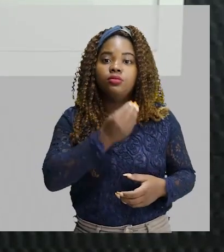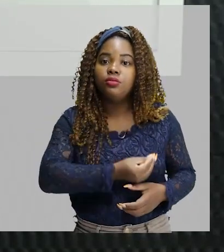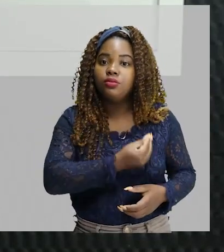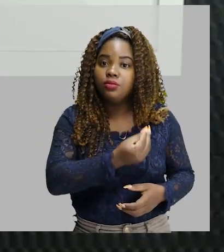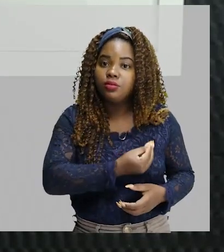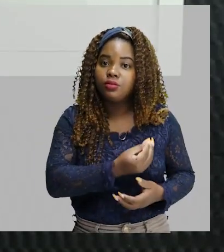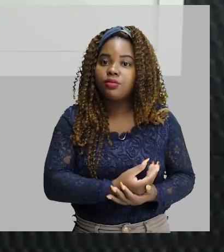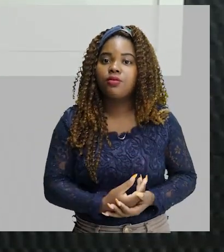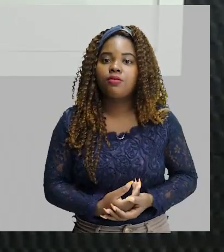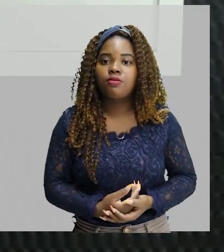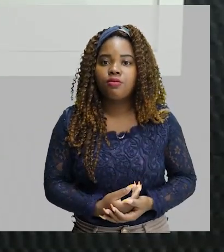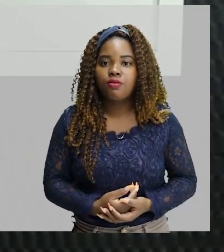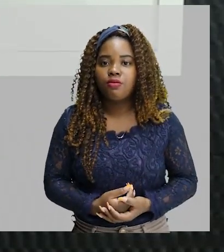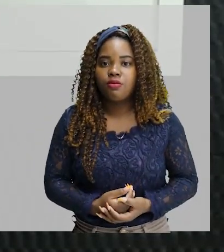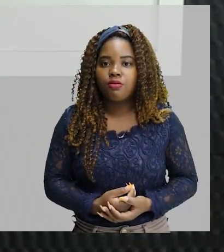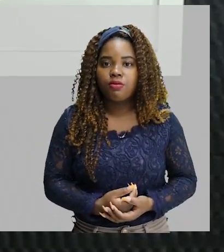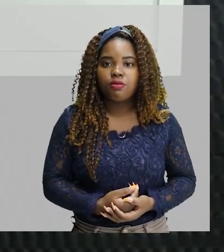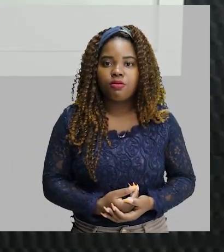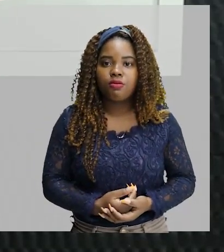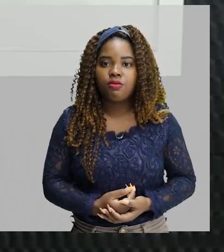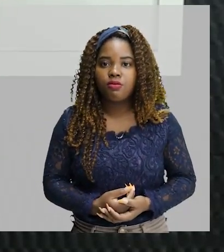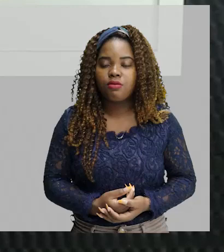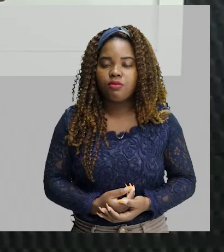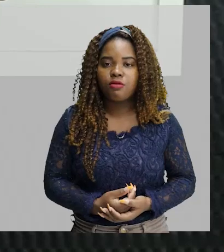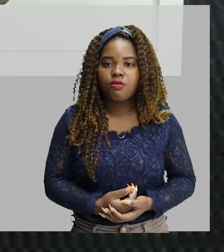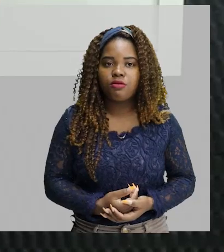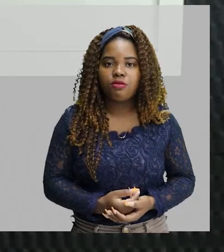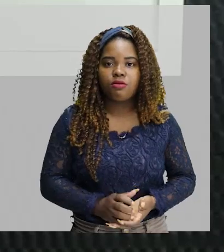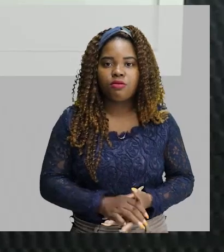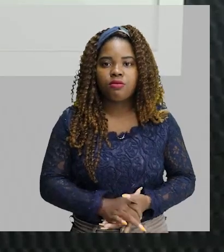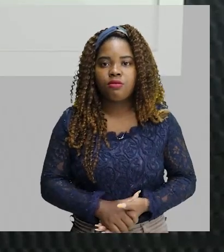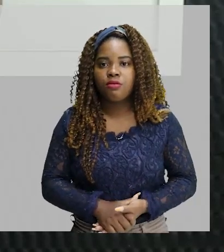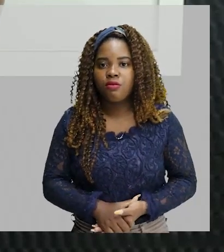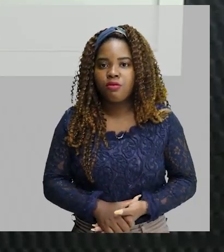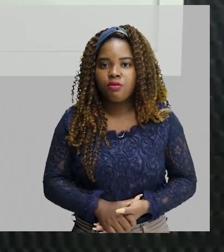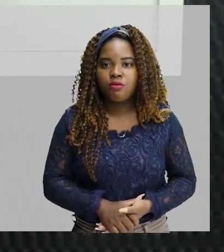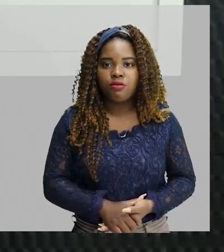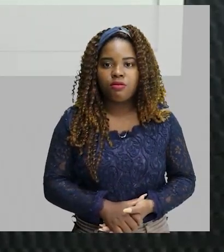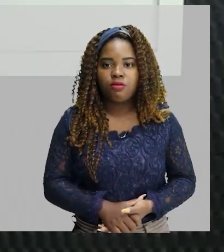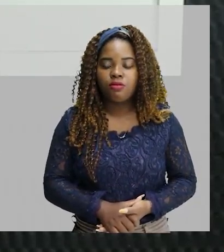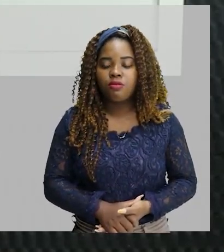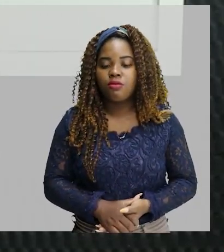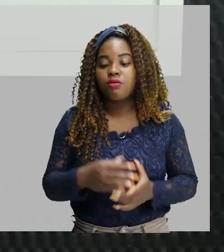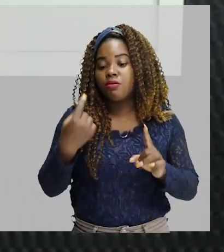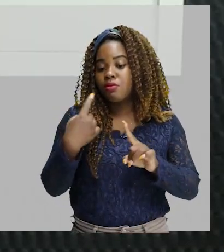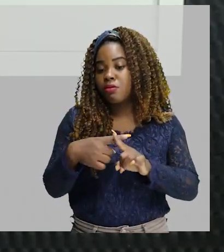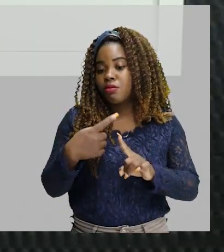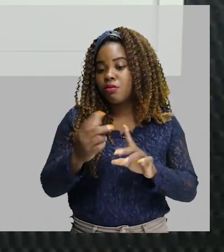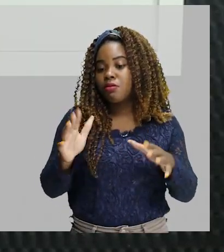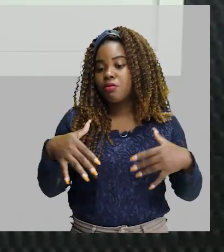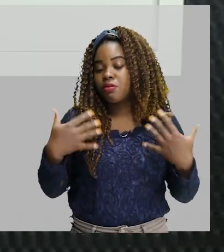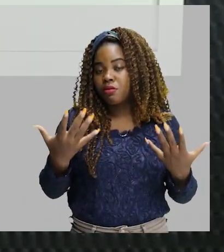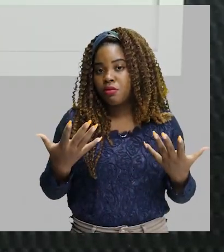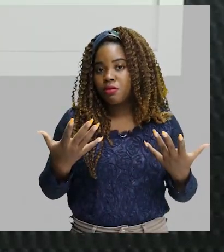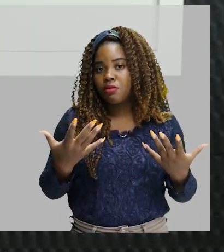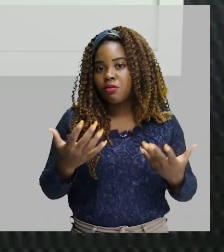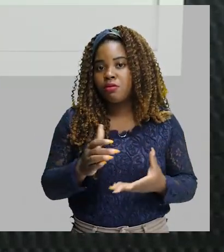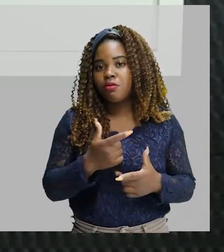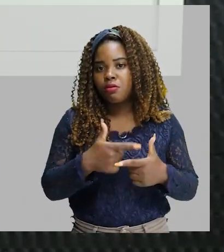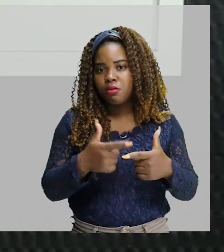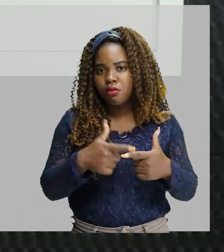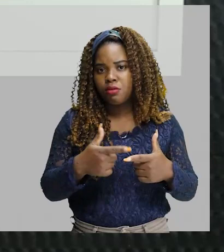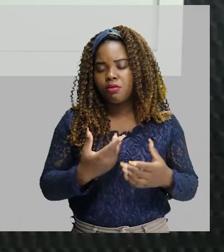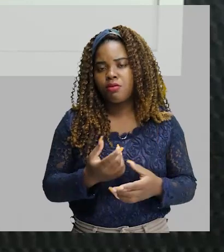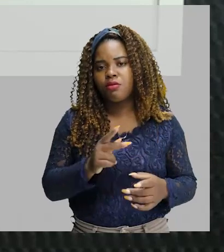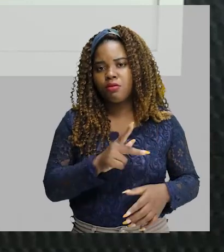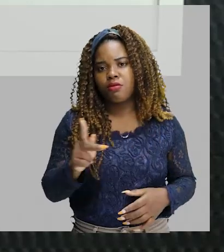condição nos joga numa angústia. Olha aqui, ó. Por quê? E qual é a angústia desse processo, professor? Por